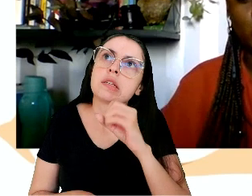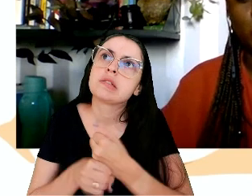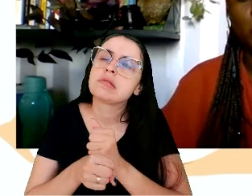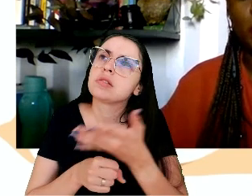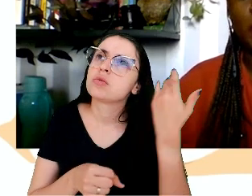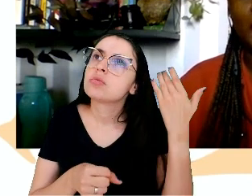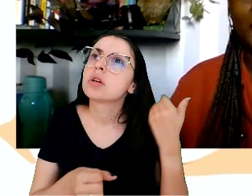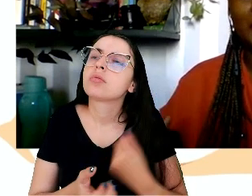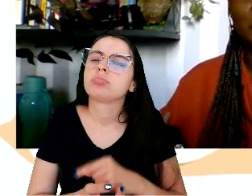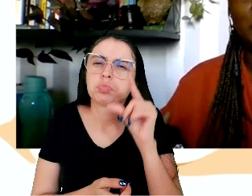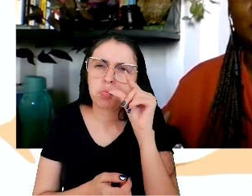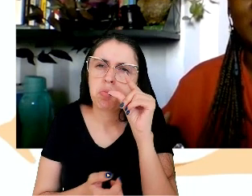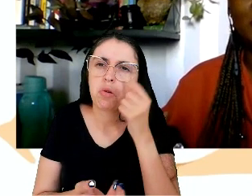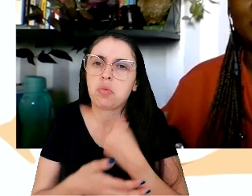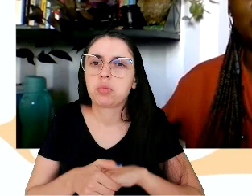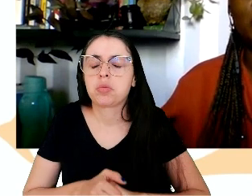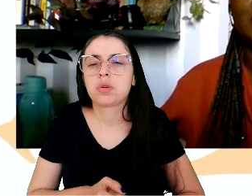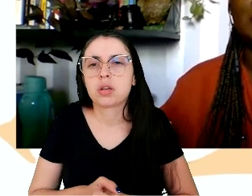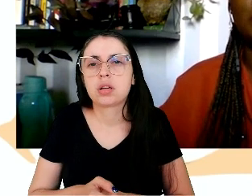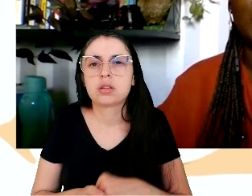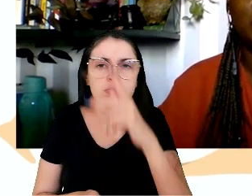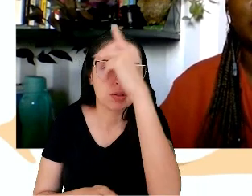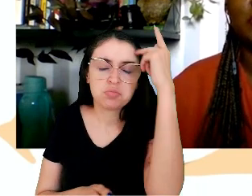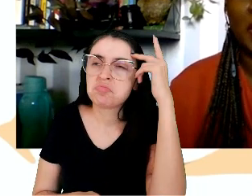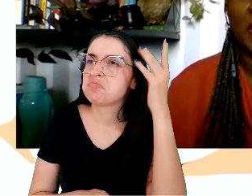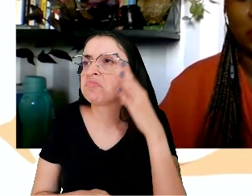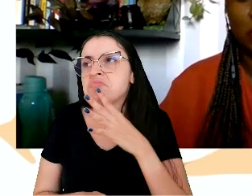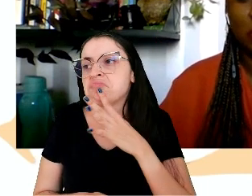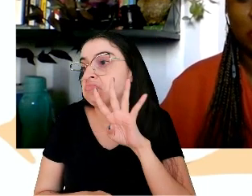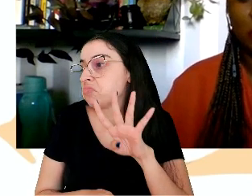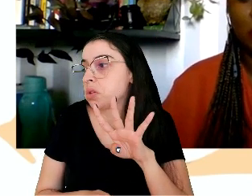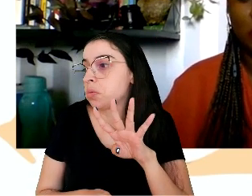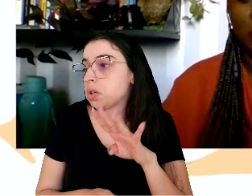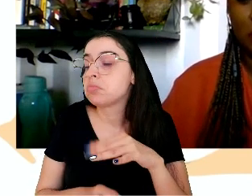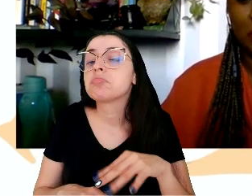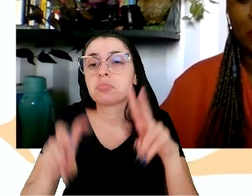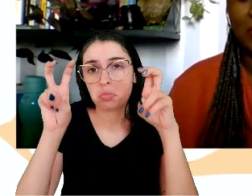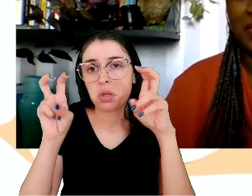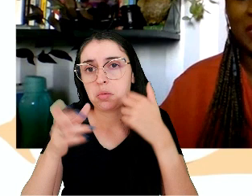muito curto, as pessoas nem tinham conhecimento do termo